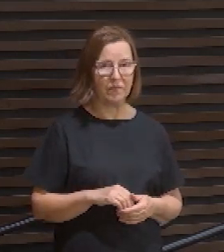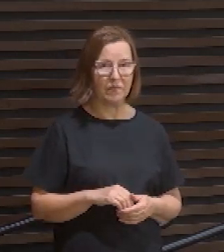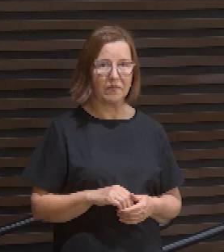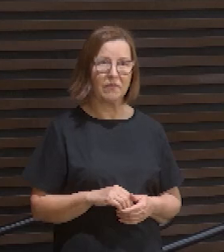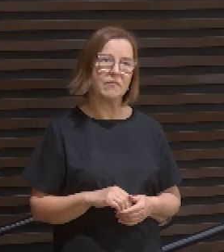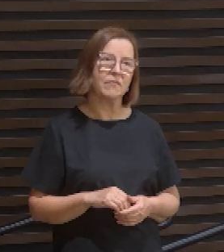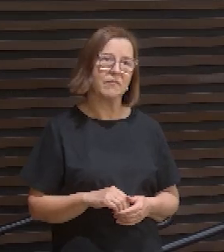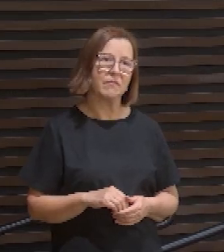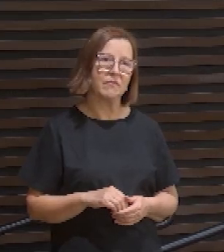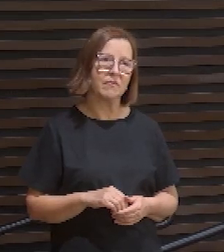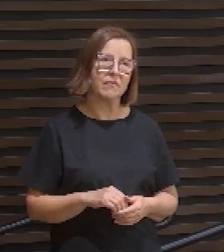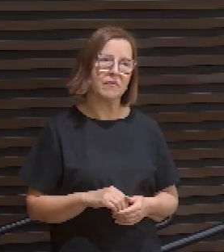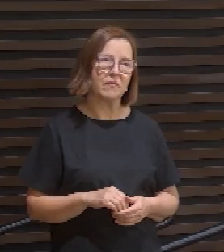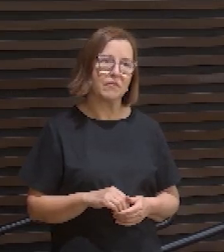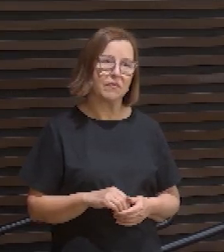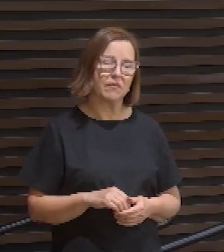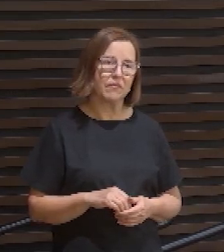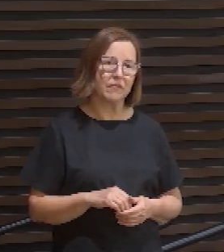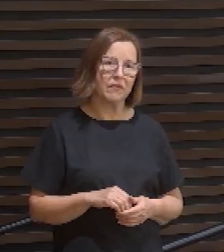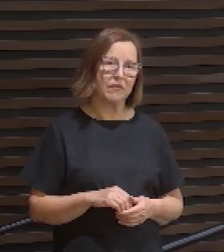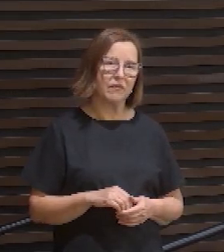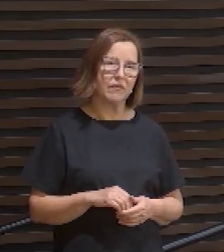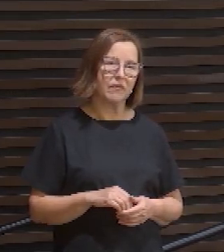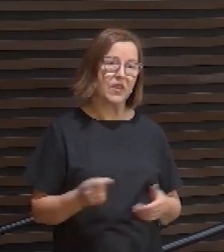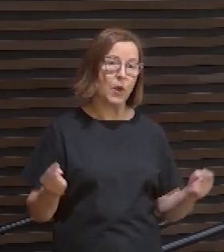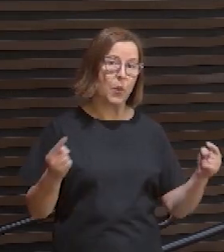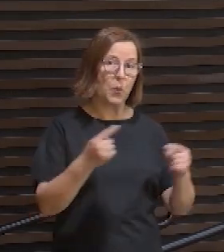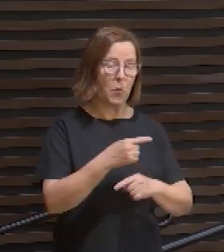alegria cristã